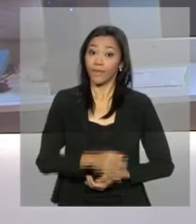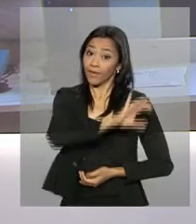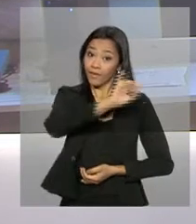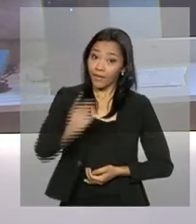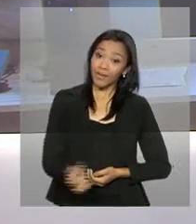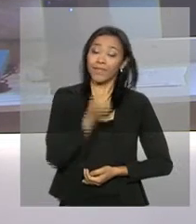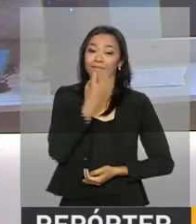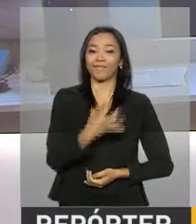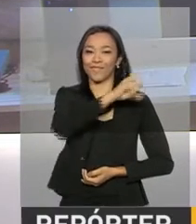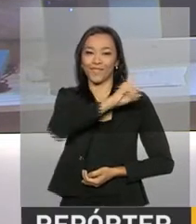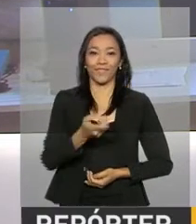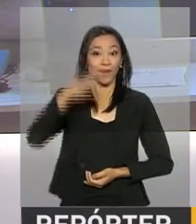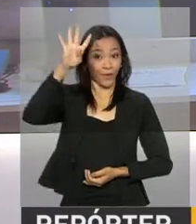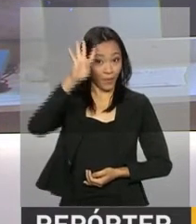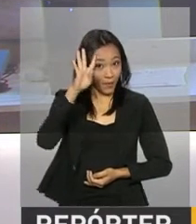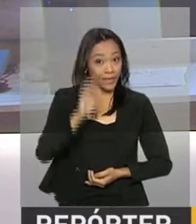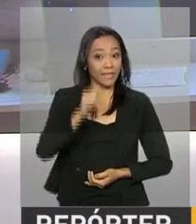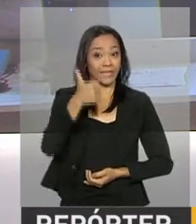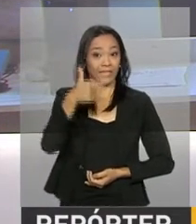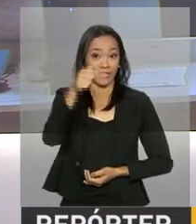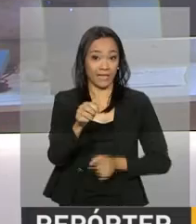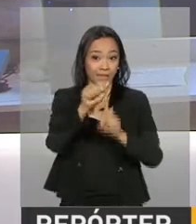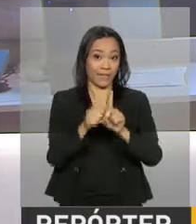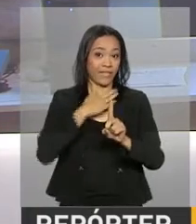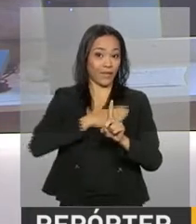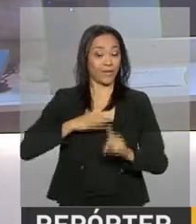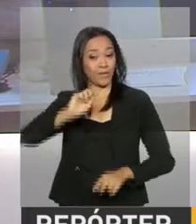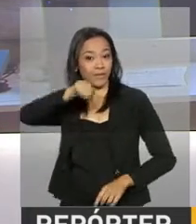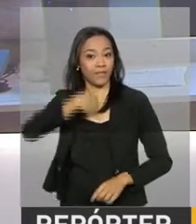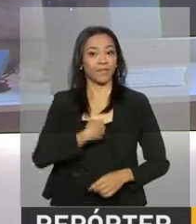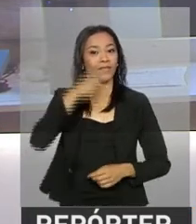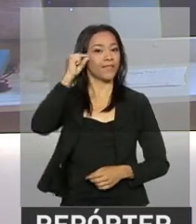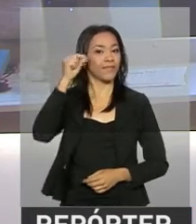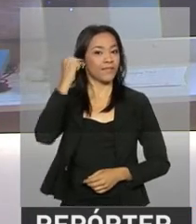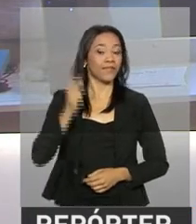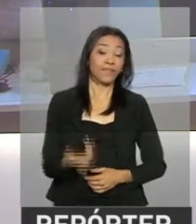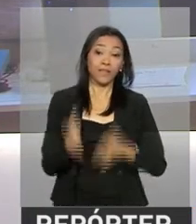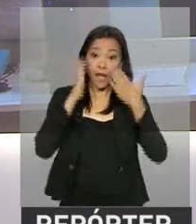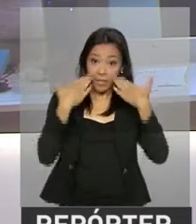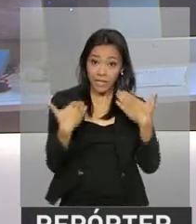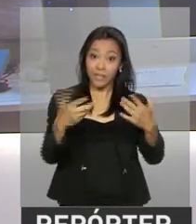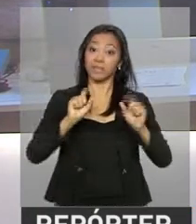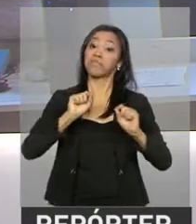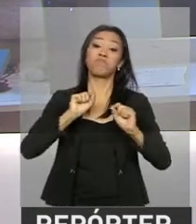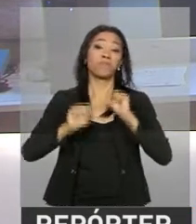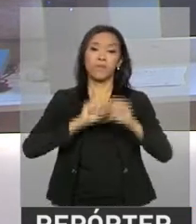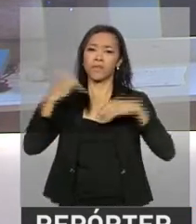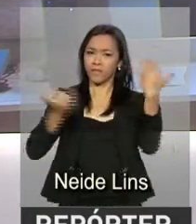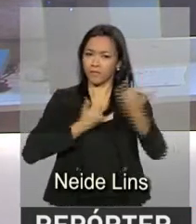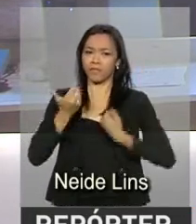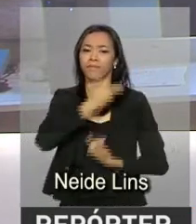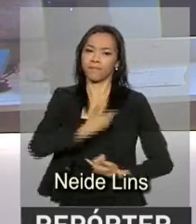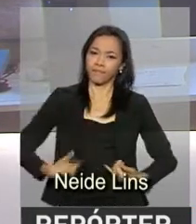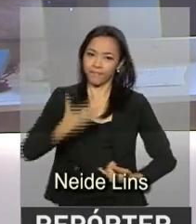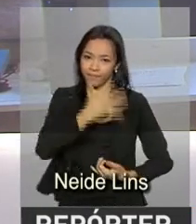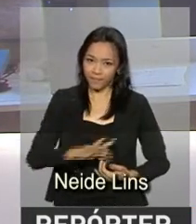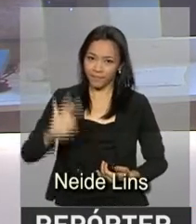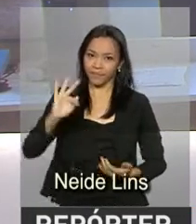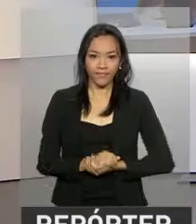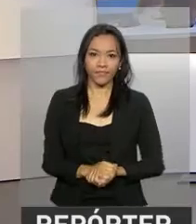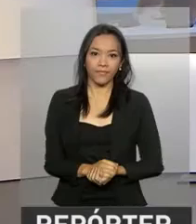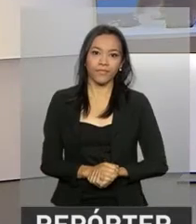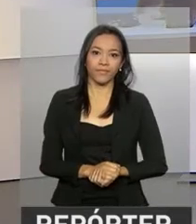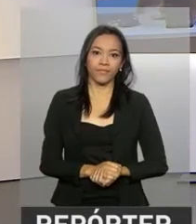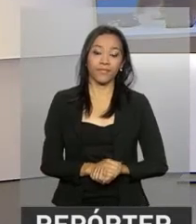Olá, bom dia. Quarta-feira, 17 de agosto. Eu sou José Luiz Filho e o repórter NBR começa agora com as notícias do governo